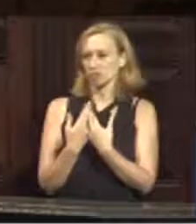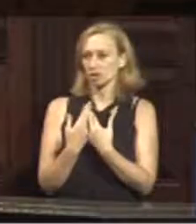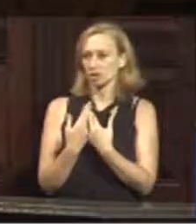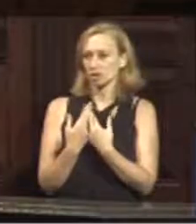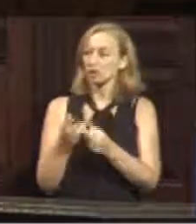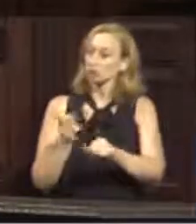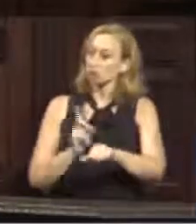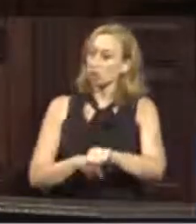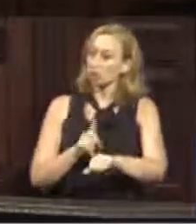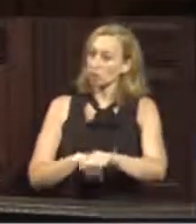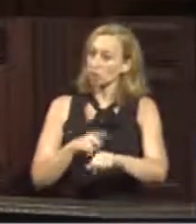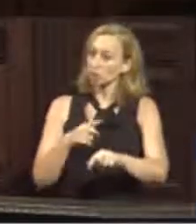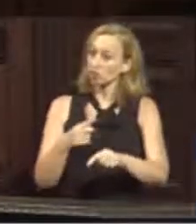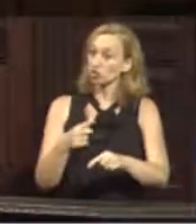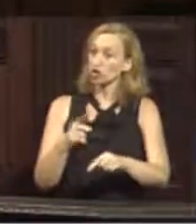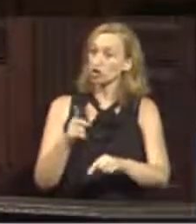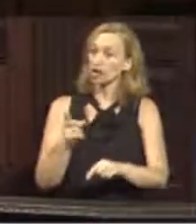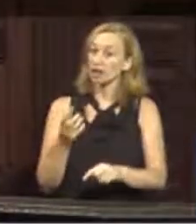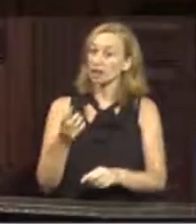hora de decidir,